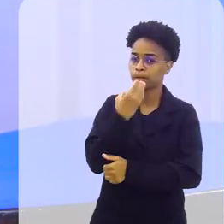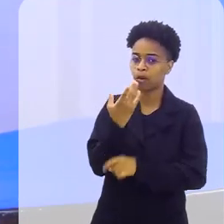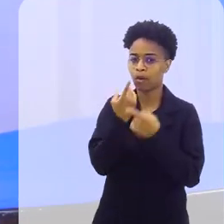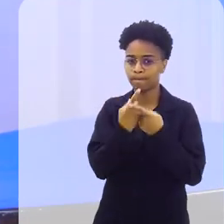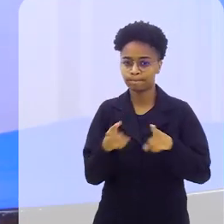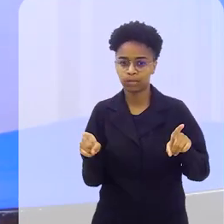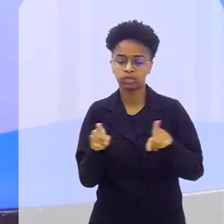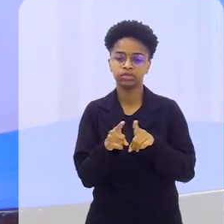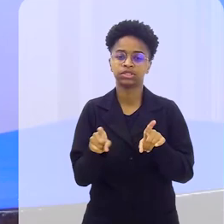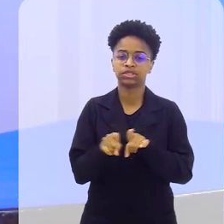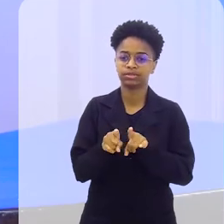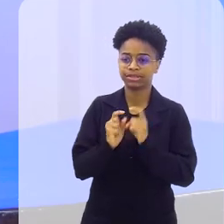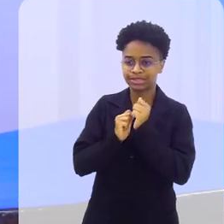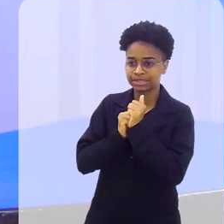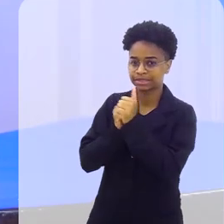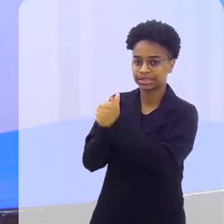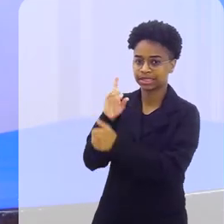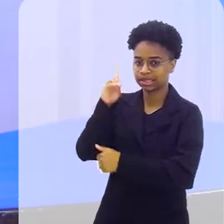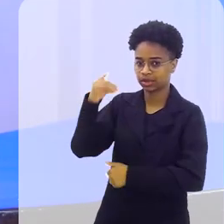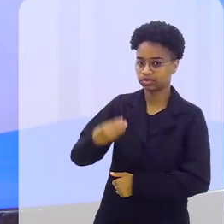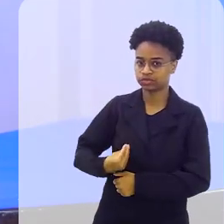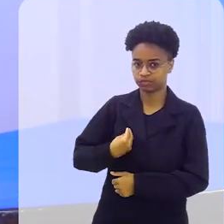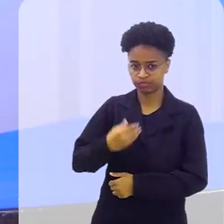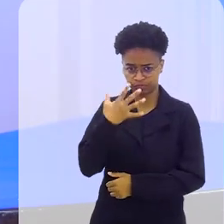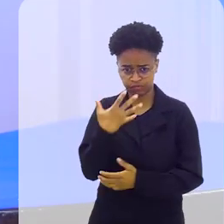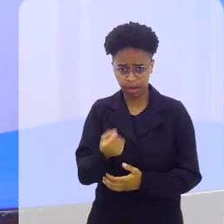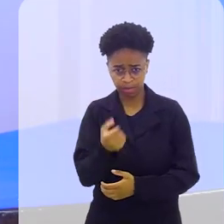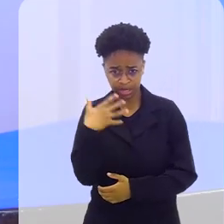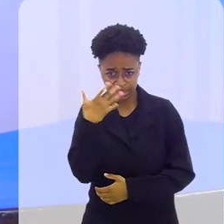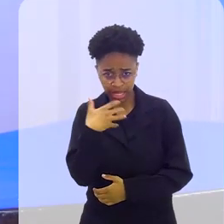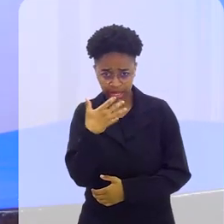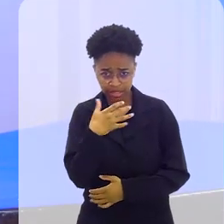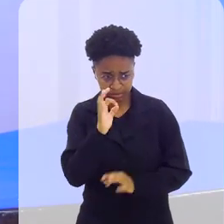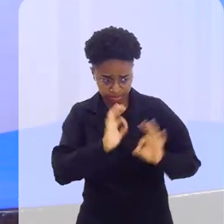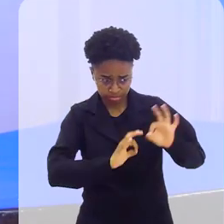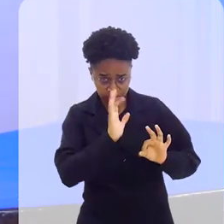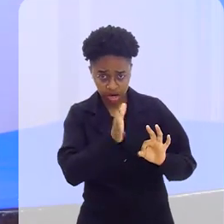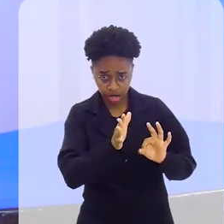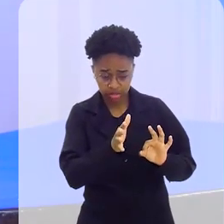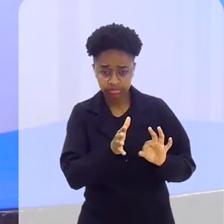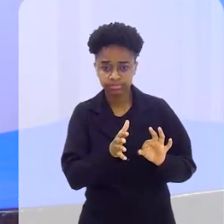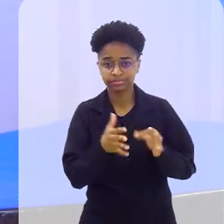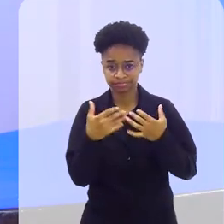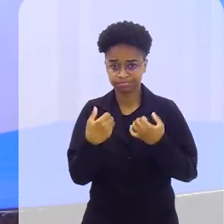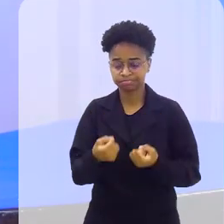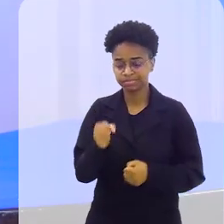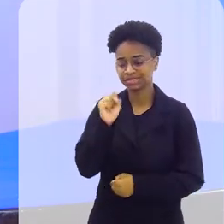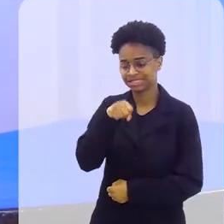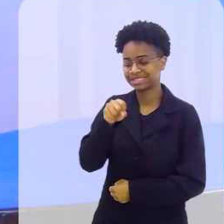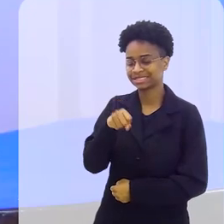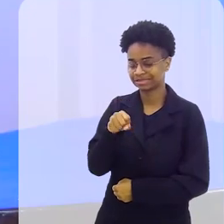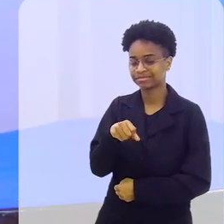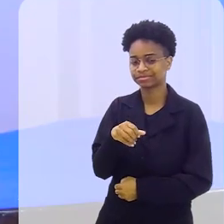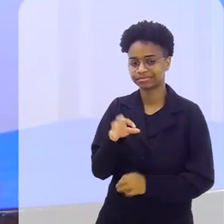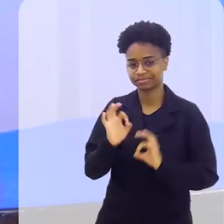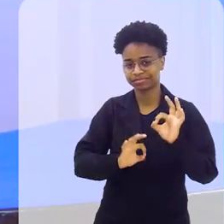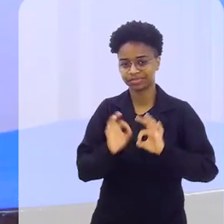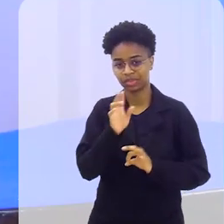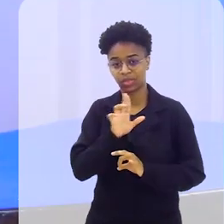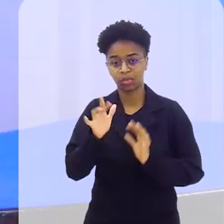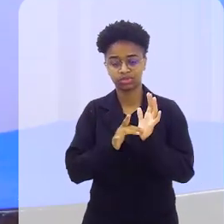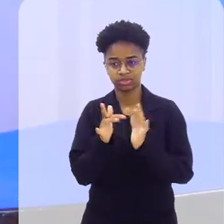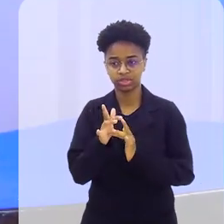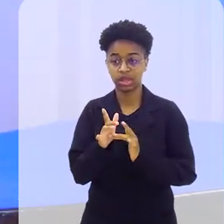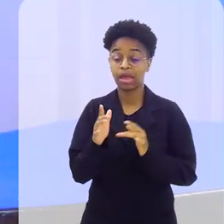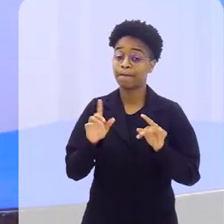das boas músicas. Amém. De Deus vivo. Coisa linda. Vamos cantar, Marcelo? Vamos cantar? Está preparado? Sim, em nome de Jesus. Marcelo, você